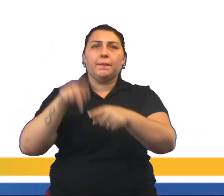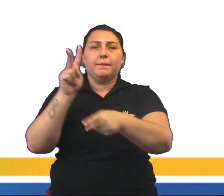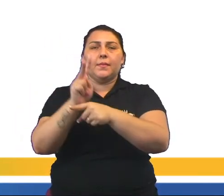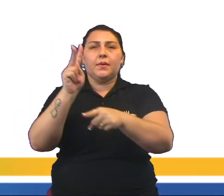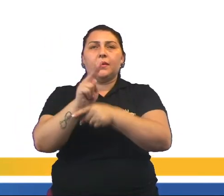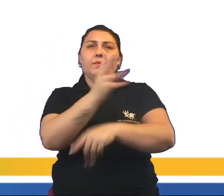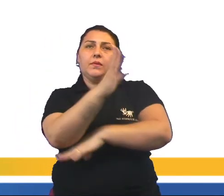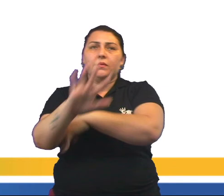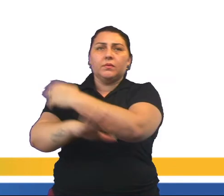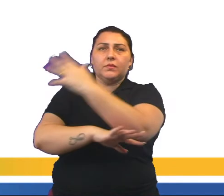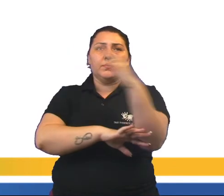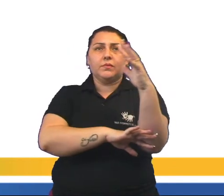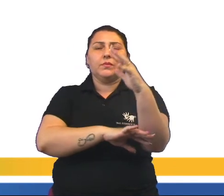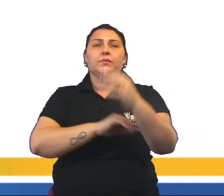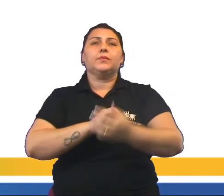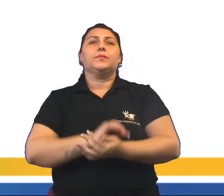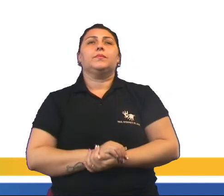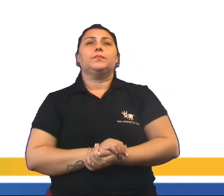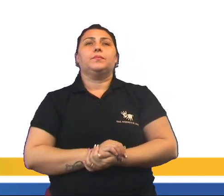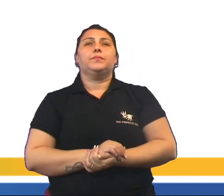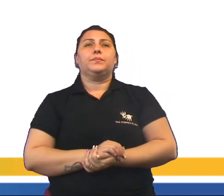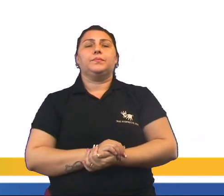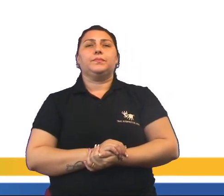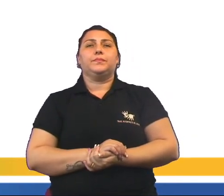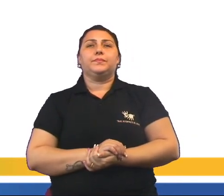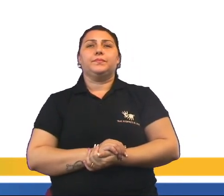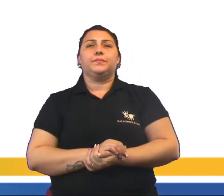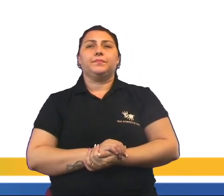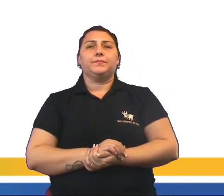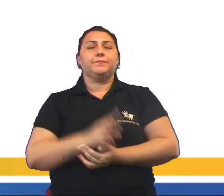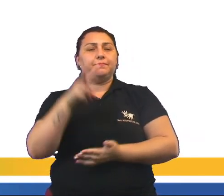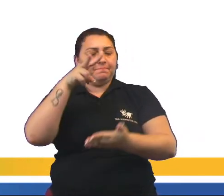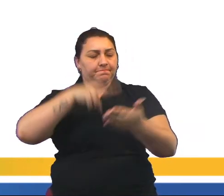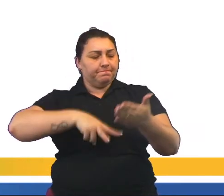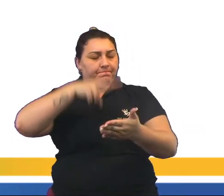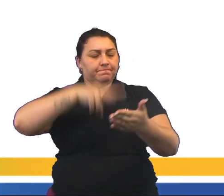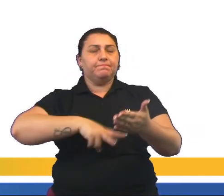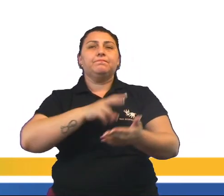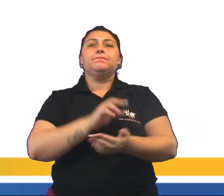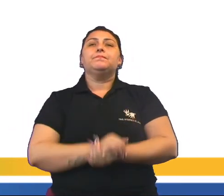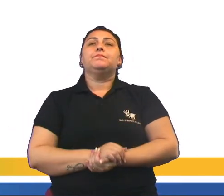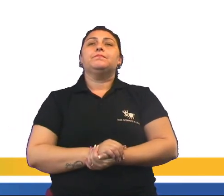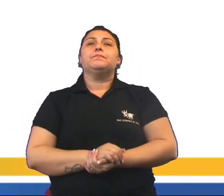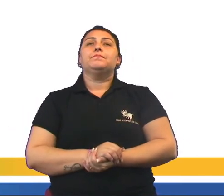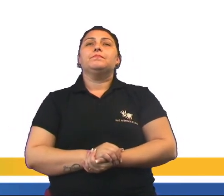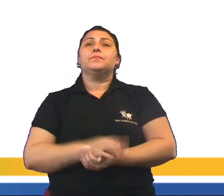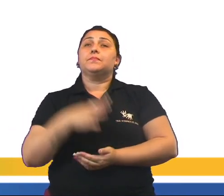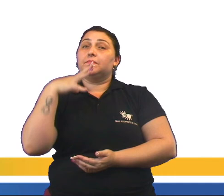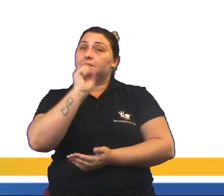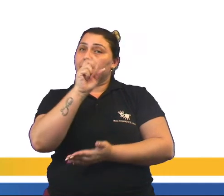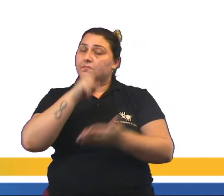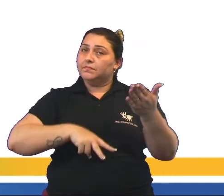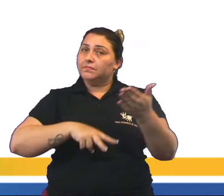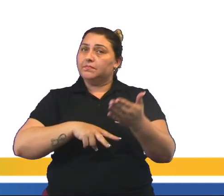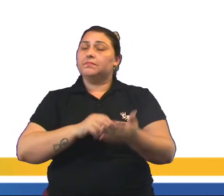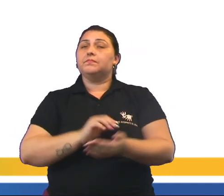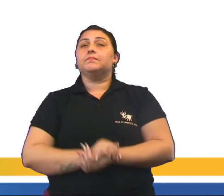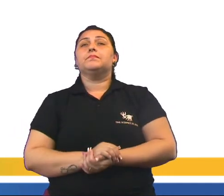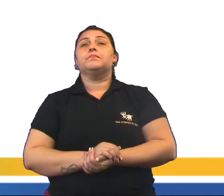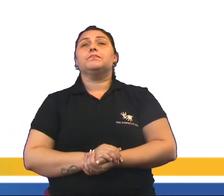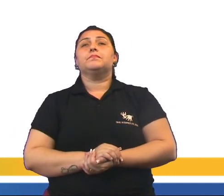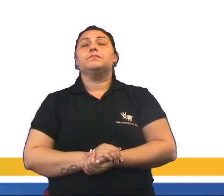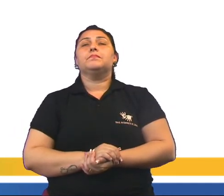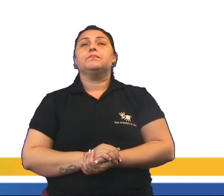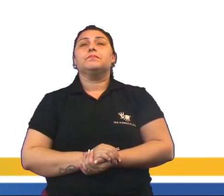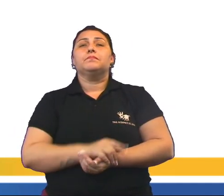e a preservação ambiental. Dá mais uma lida aí, que eu acho que eu li rápido, né? Mas você é rápido na